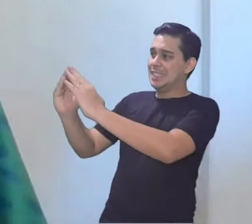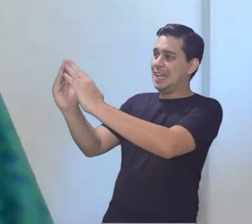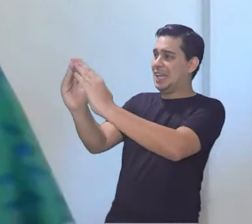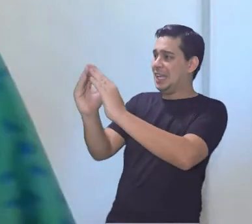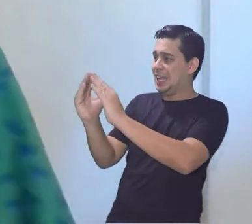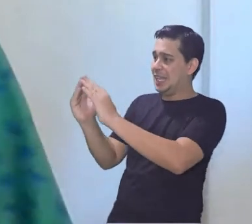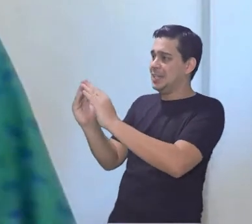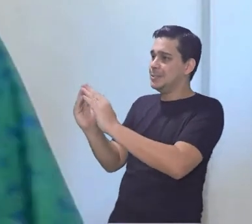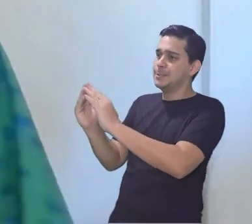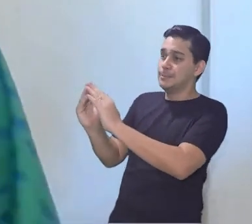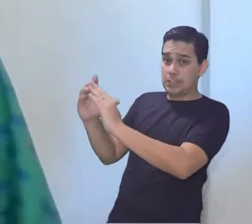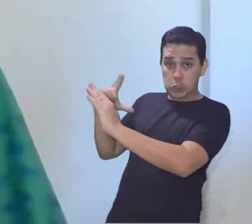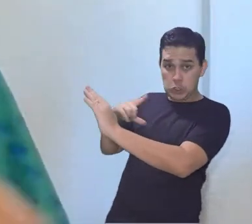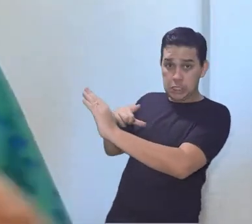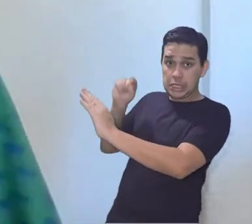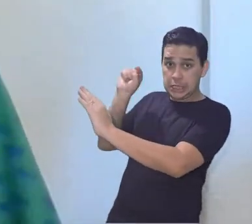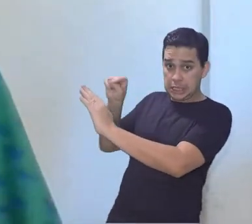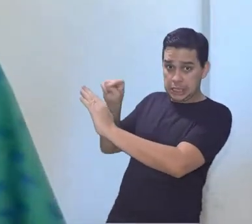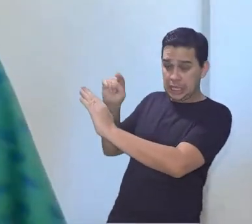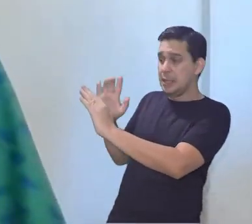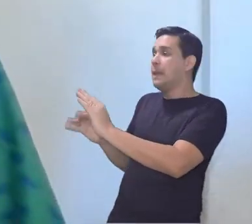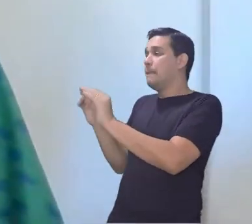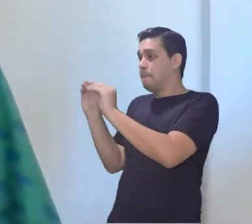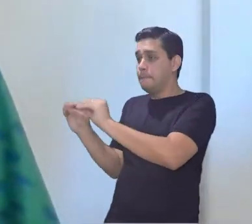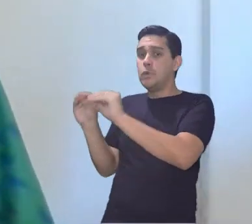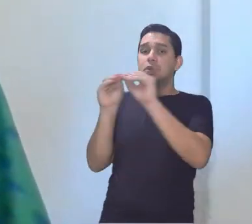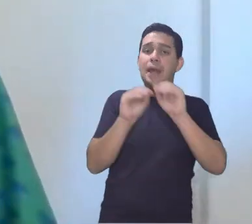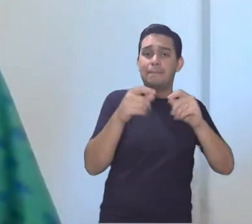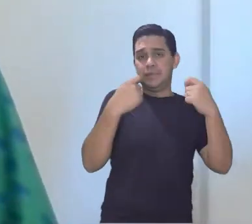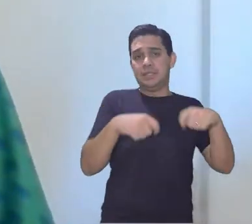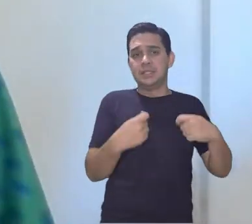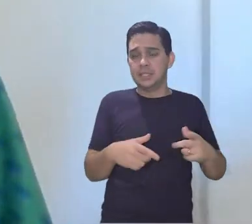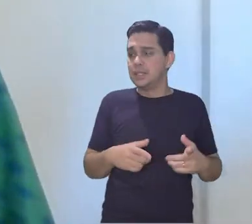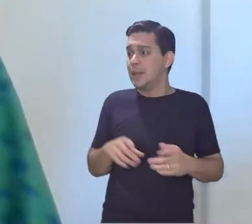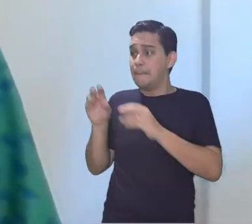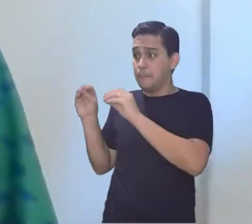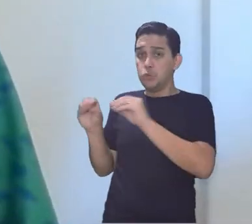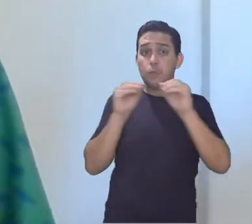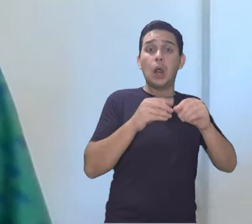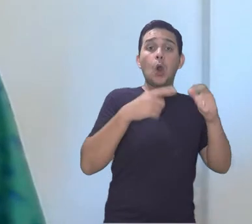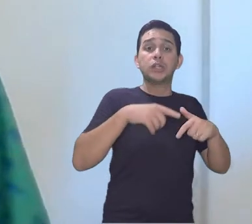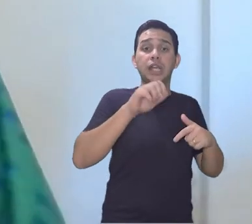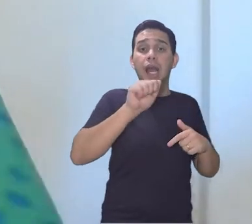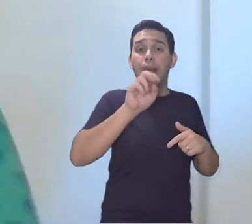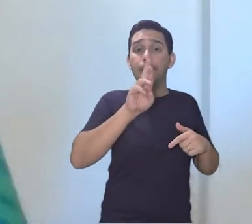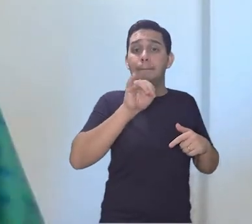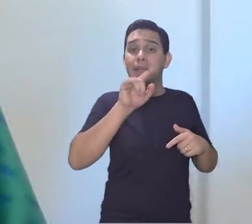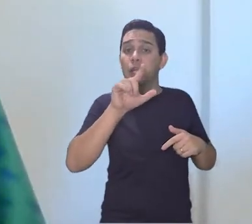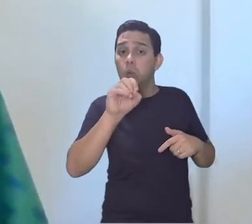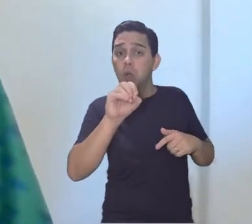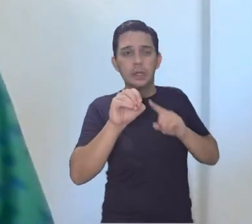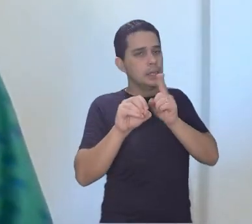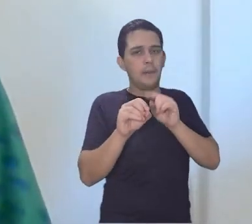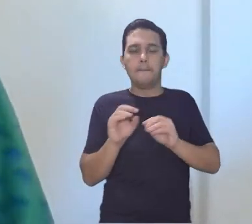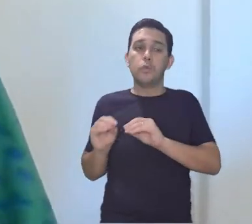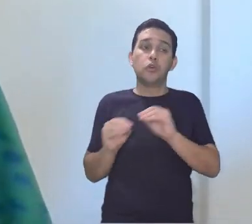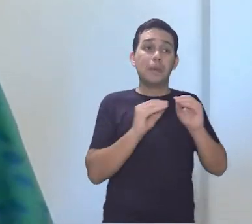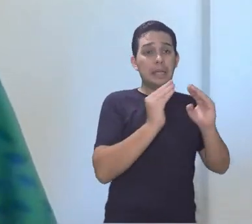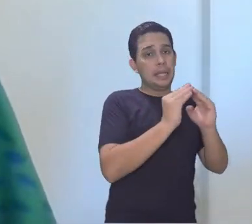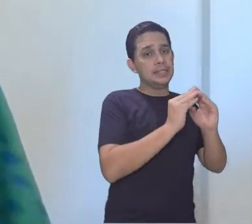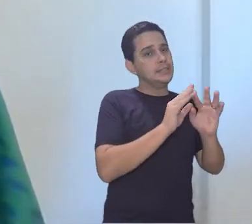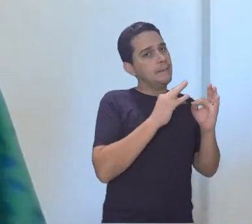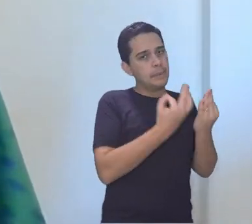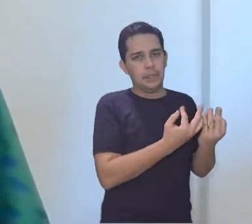suas casas, mas não estavam em abrigos, estavam na casa de amigos ou de parentes. Esse total, somando